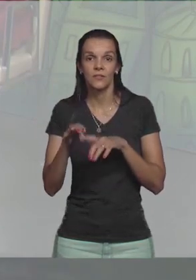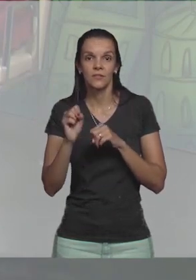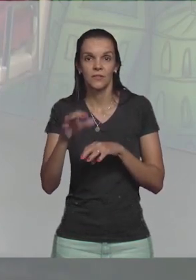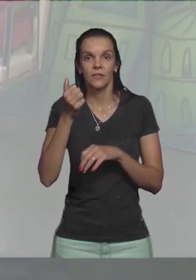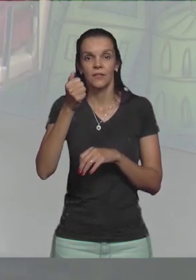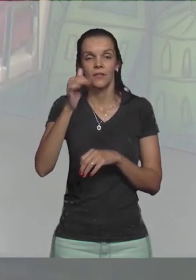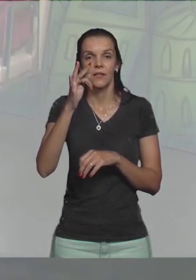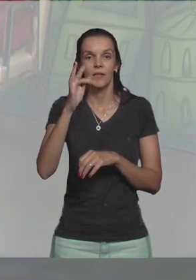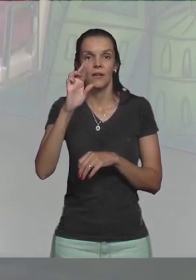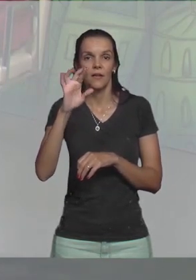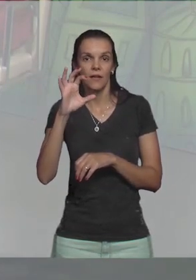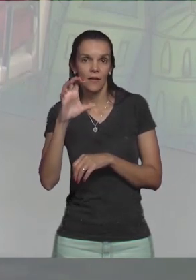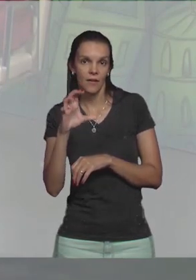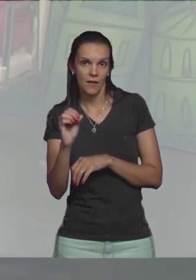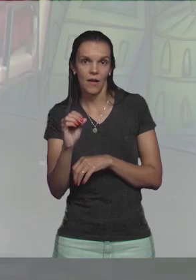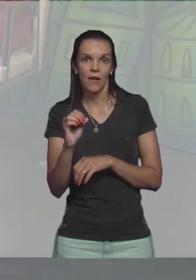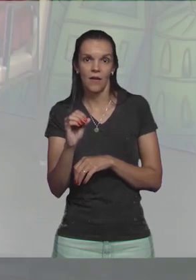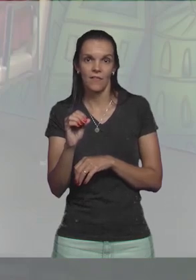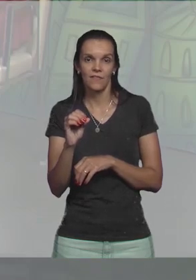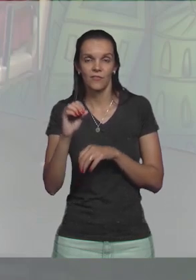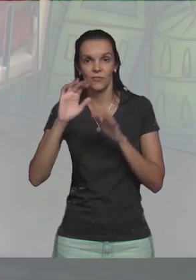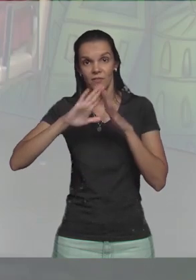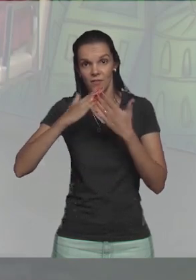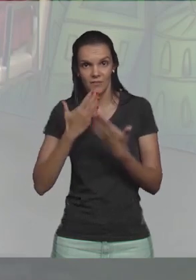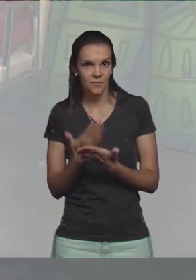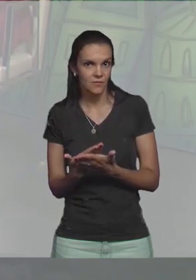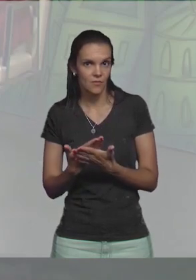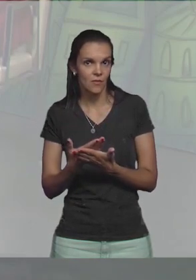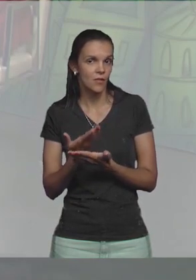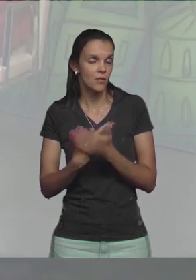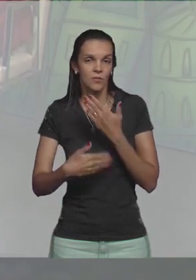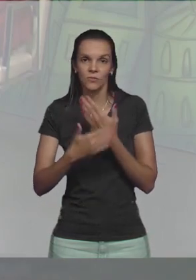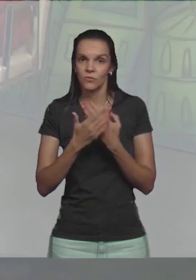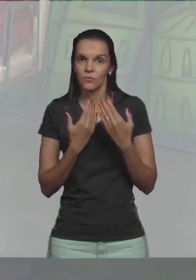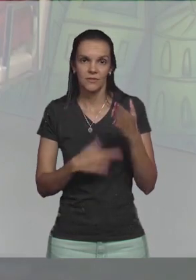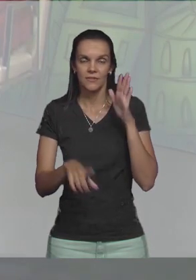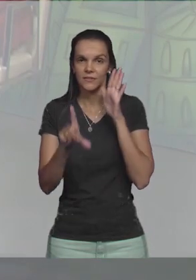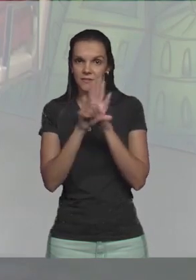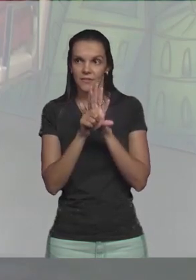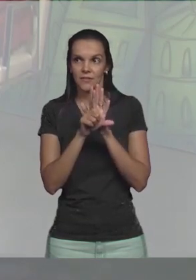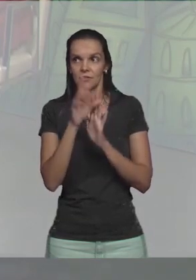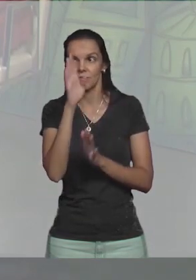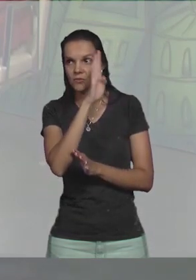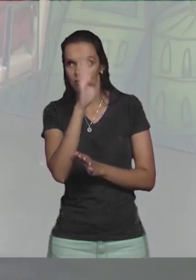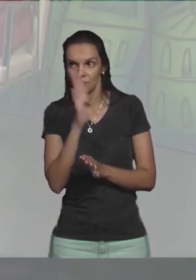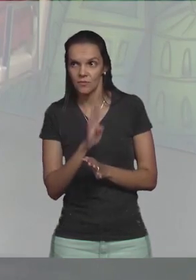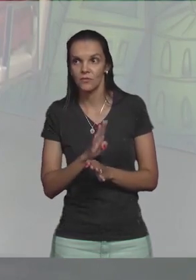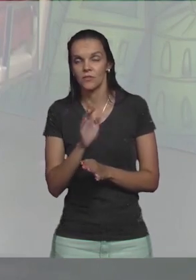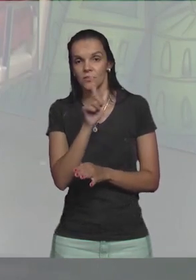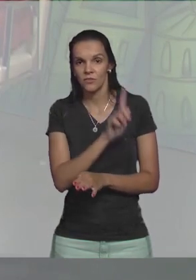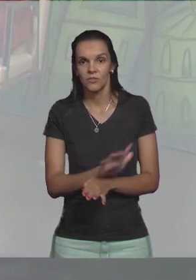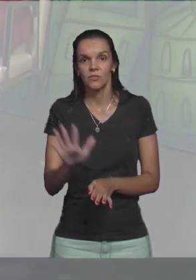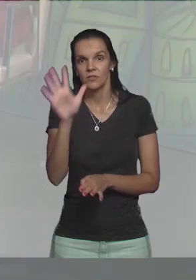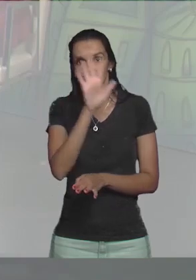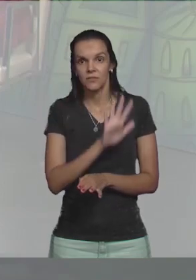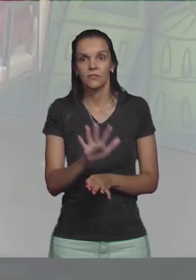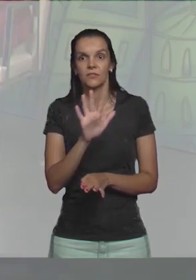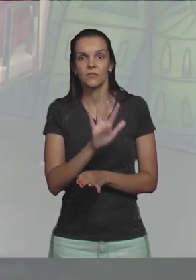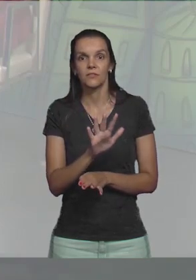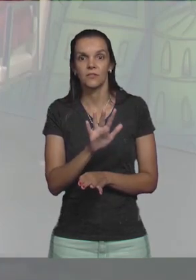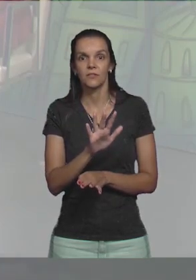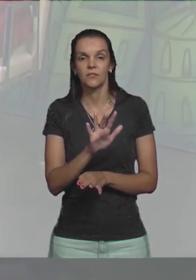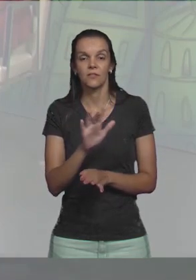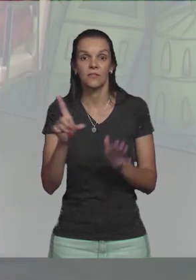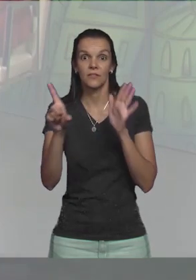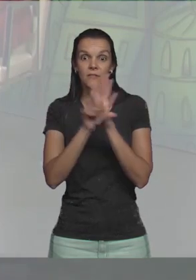ensino afro nas escolas e do ensino indígena, né? Assim como todas as leis da educação no Brasil, e eu vou fazer aqui uma generalização, elas são